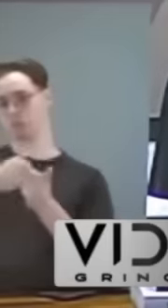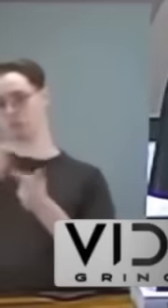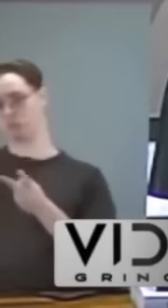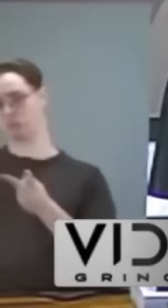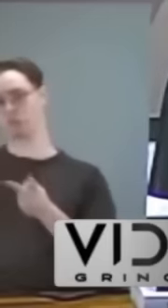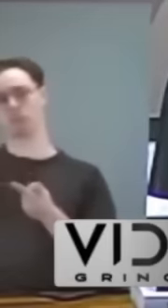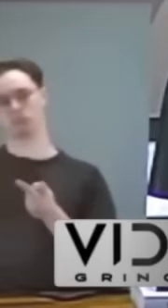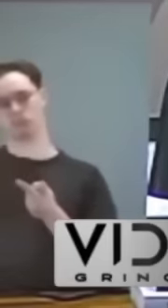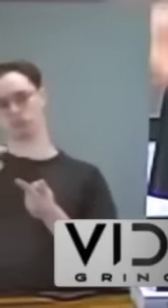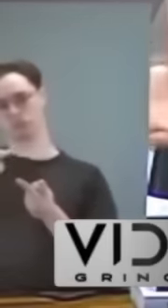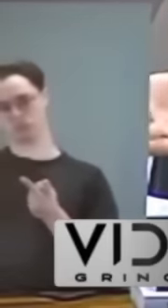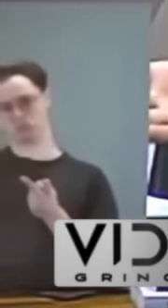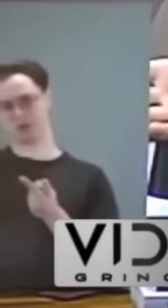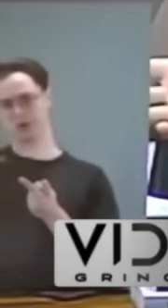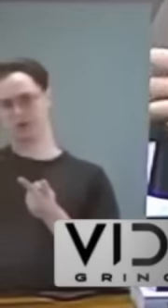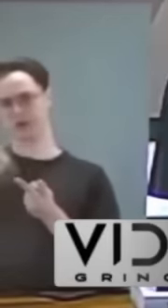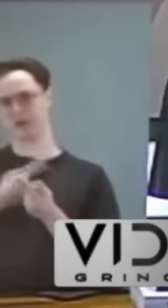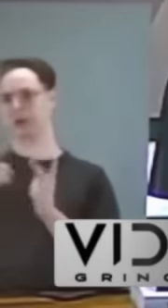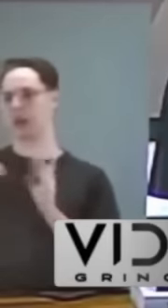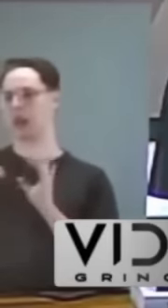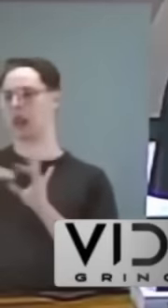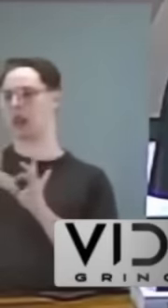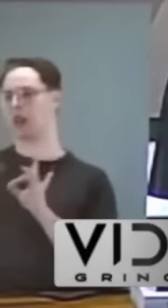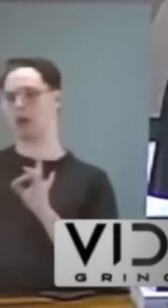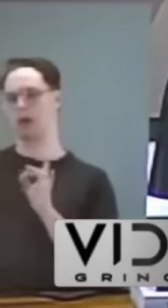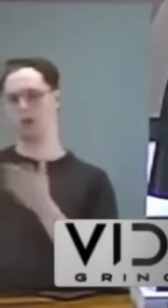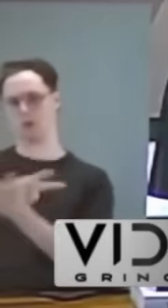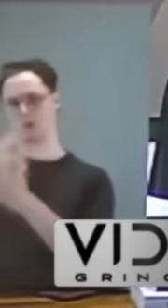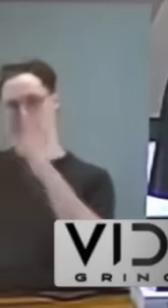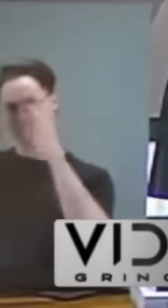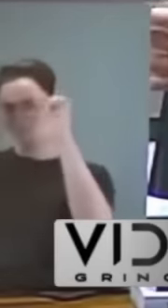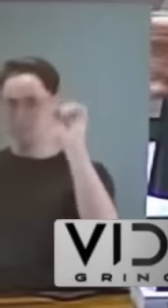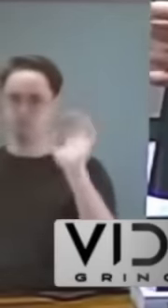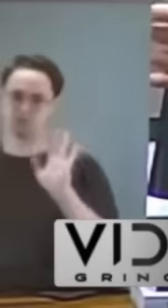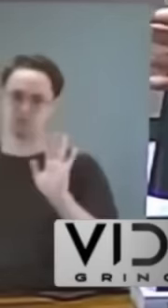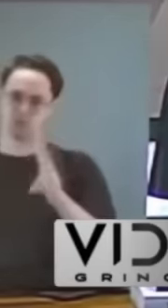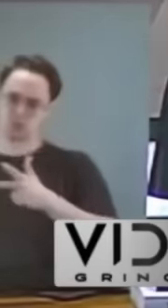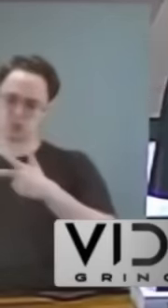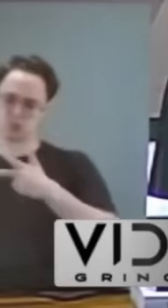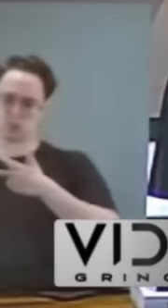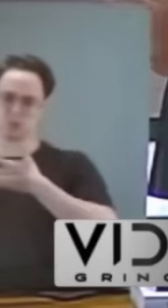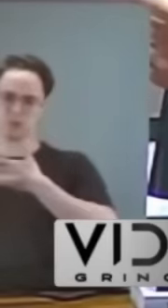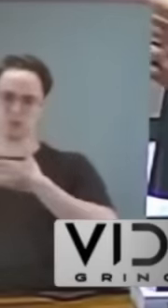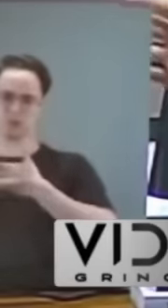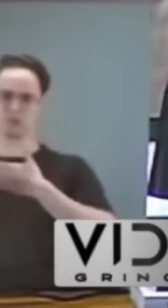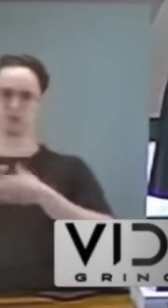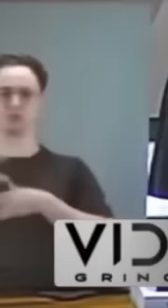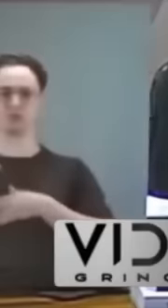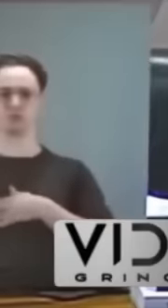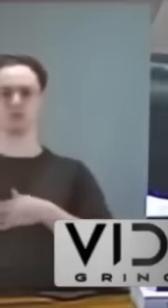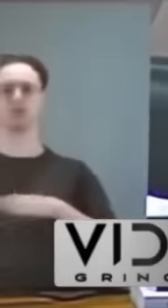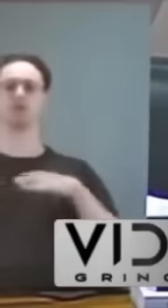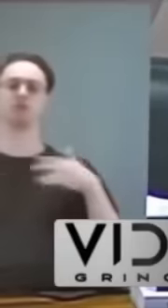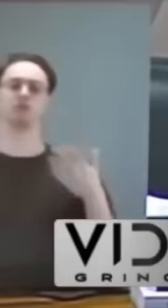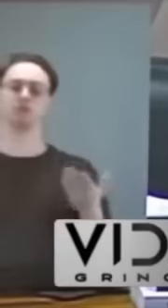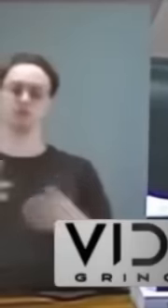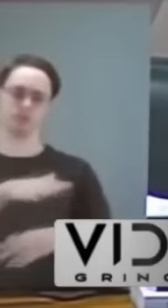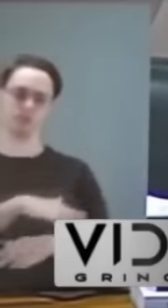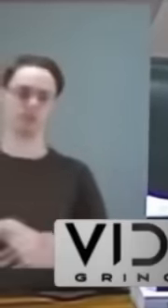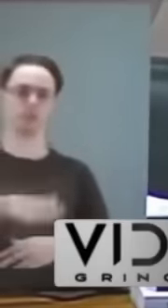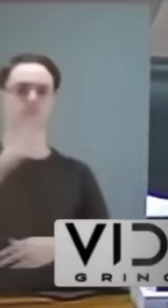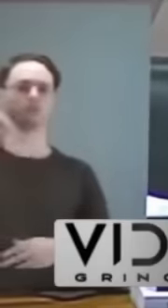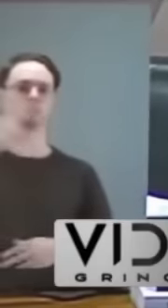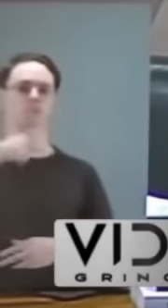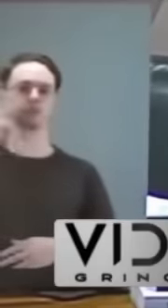podemos ficar atrelado ao que a corte faz eu acho que o judiciário cumpre o seu papel dentro das suas atribuições e o Parlamento